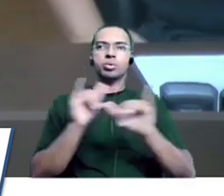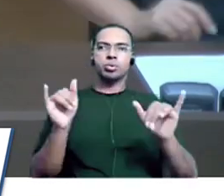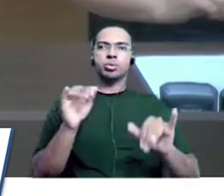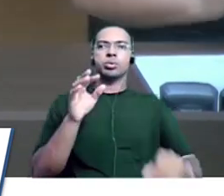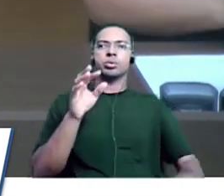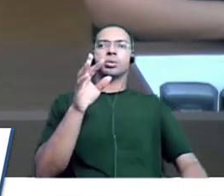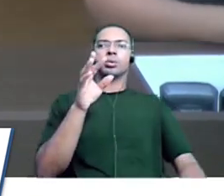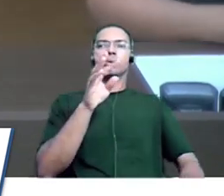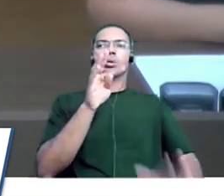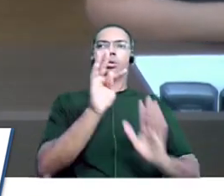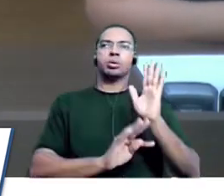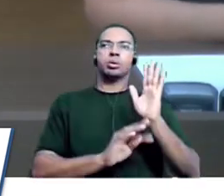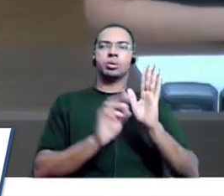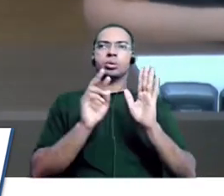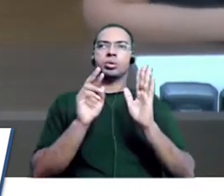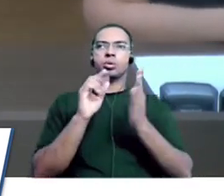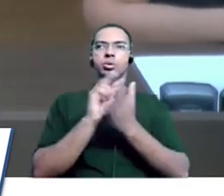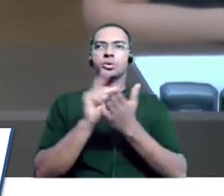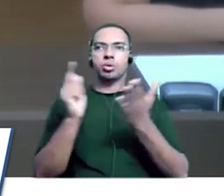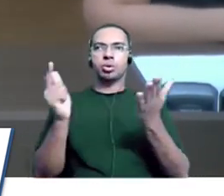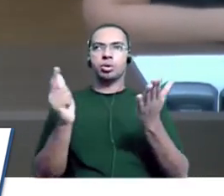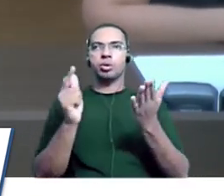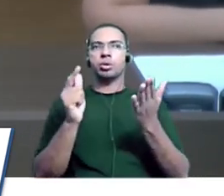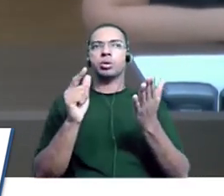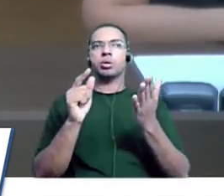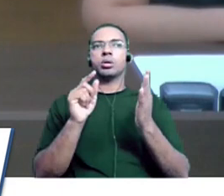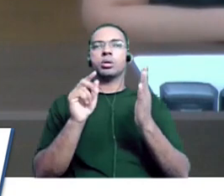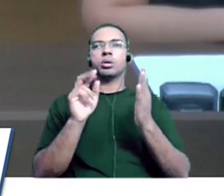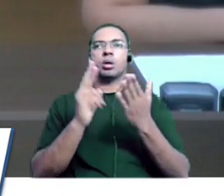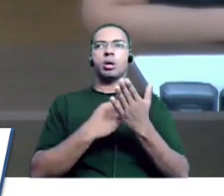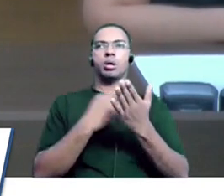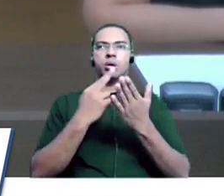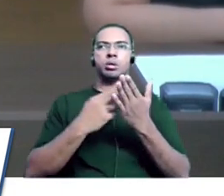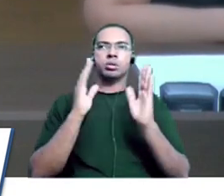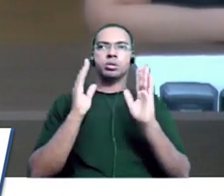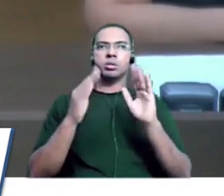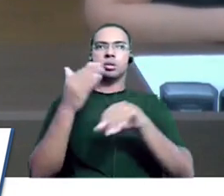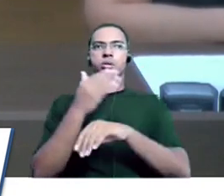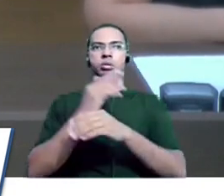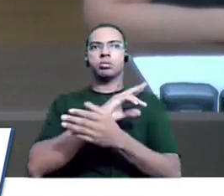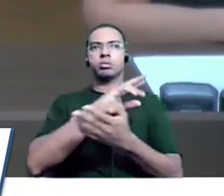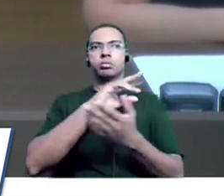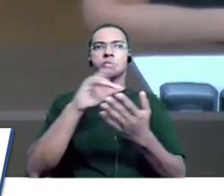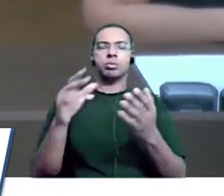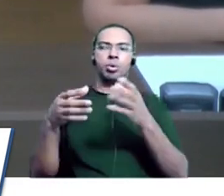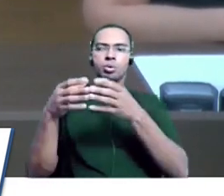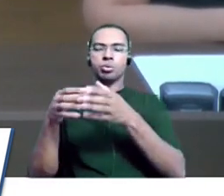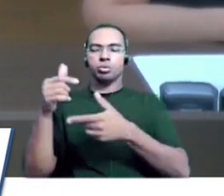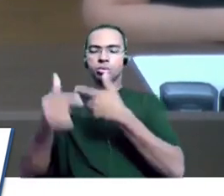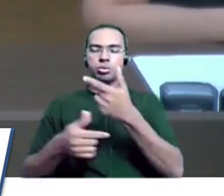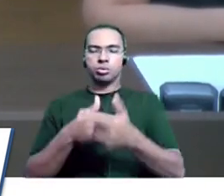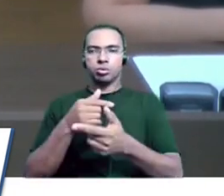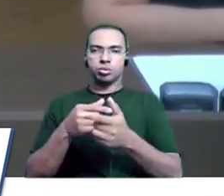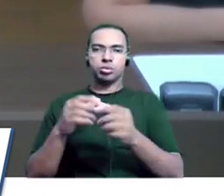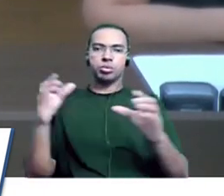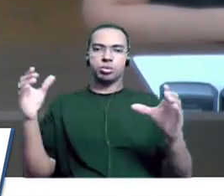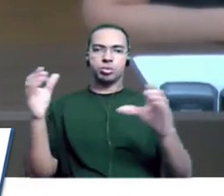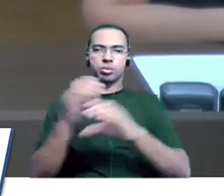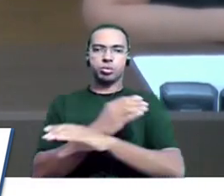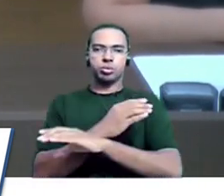e revistas e outras produções. Participou em diversas bancas de trabalhos de conclusão